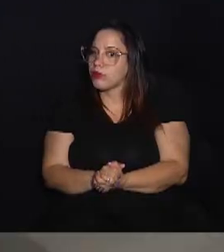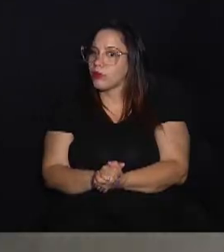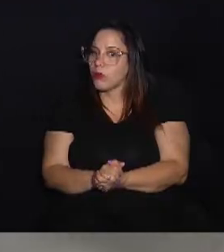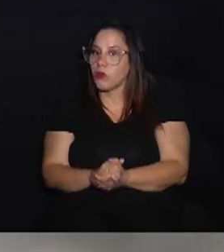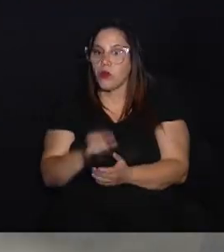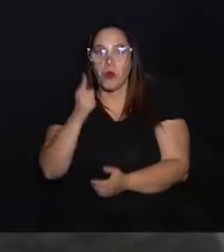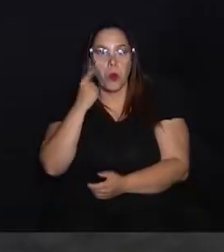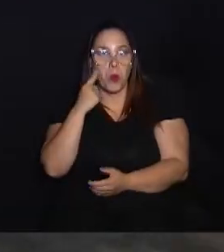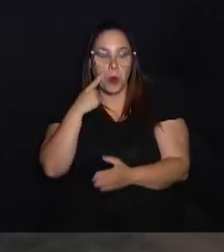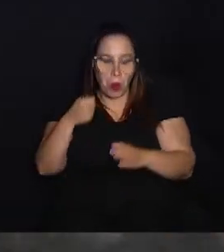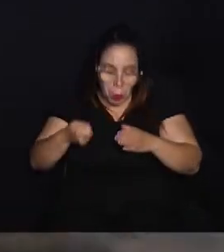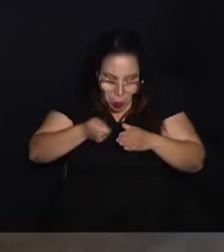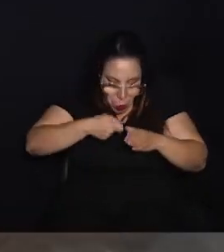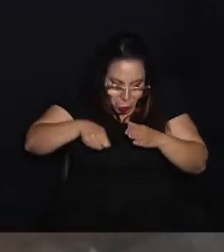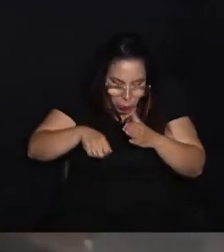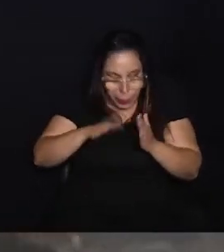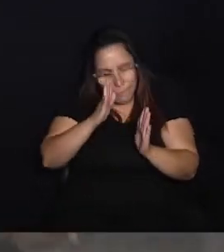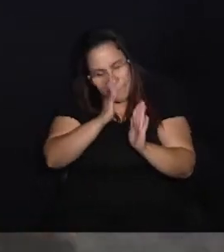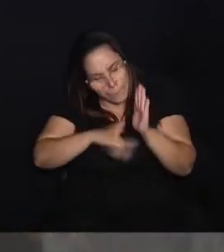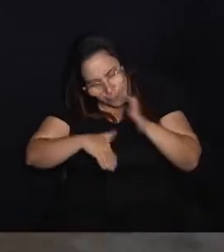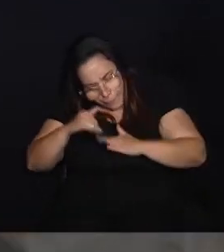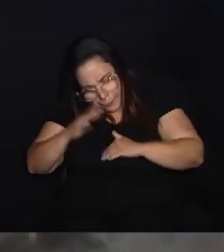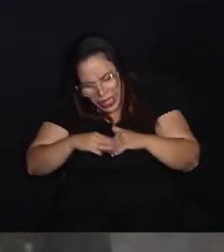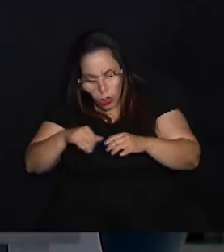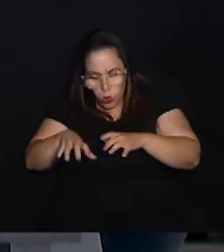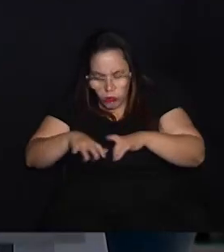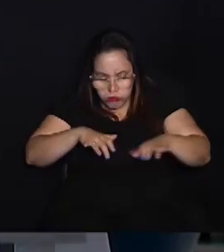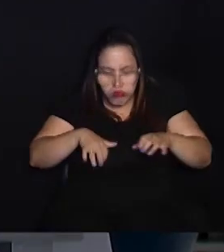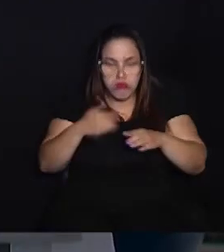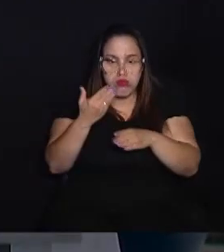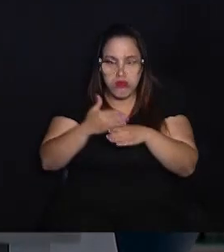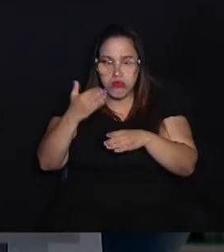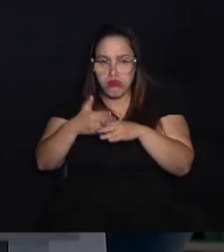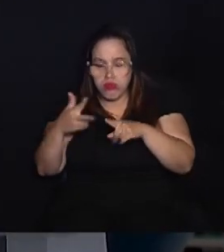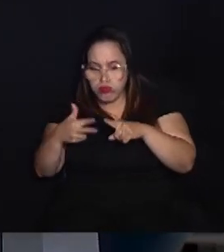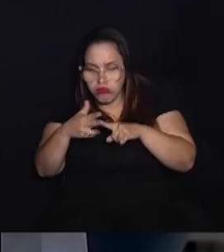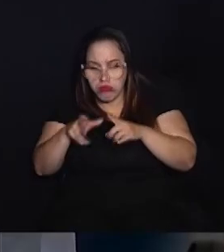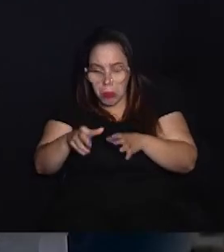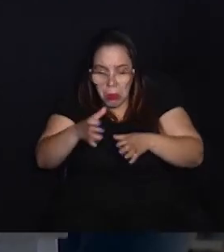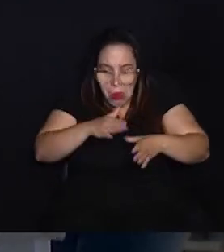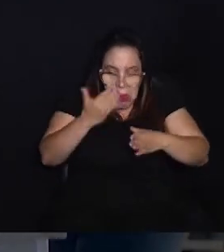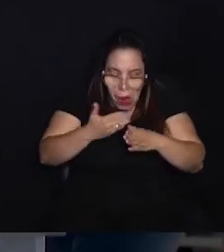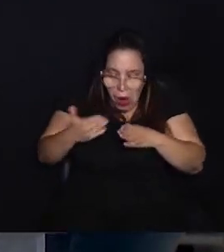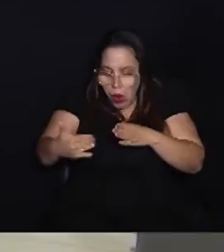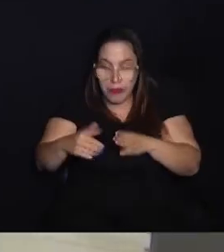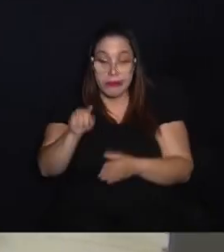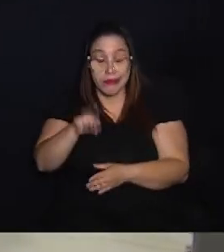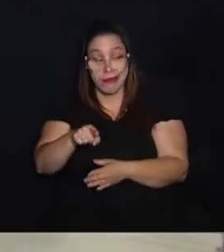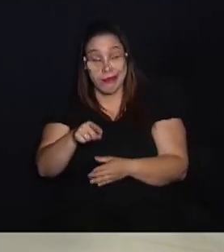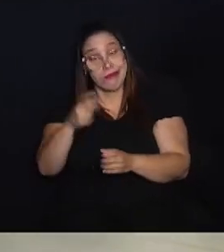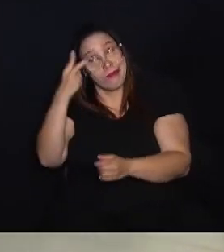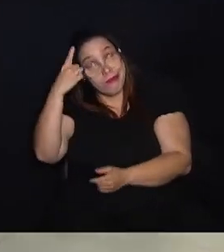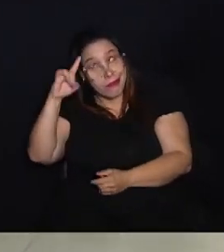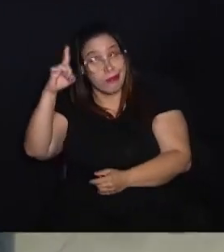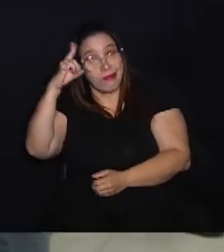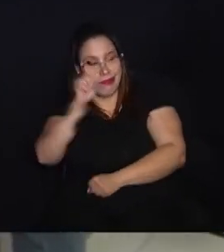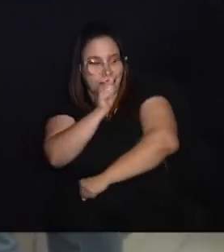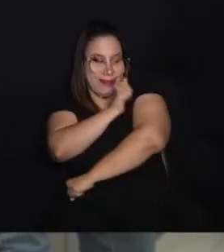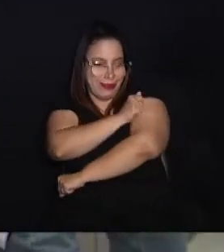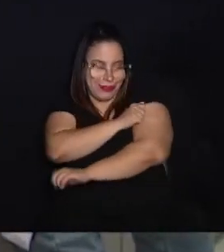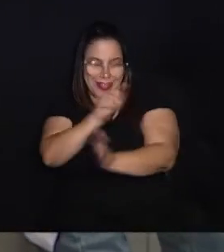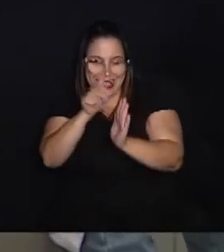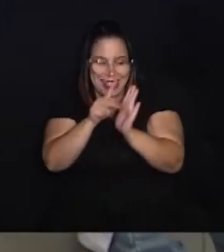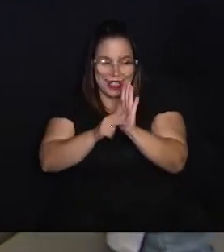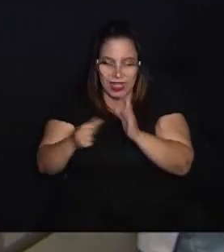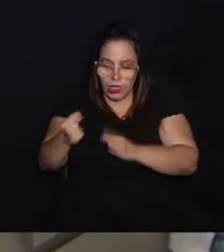Confere a receita, prepara a massa, corta, boleia. Essa é a rotina das alunas do projeto